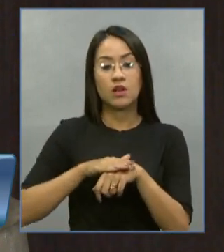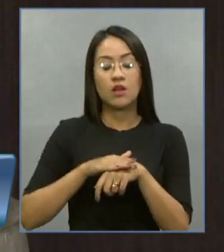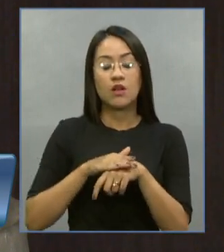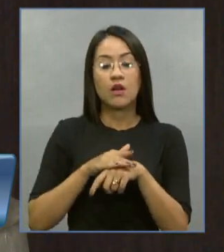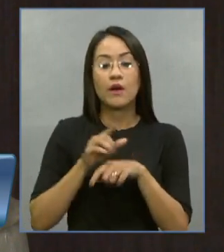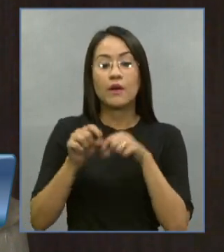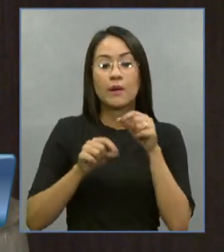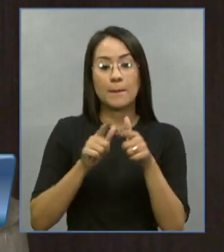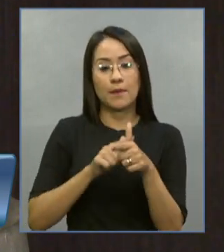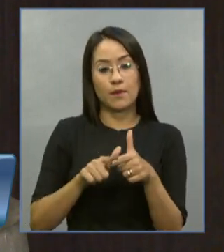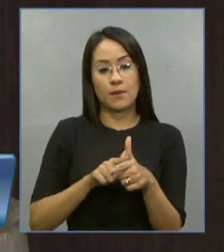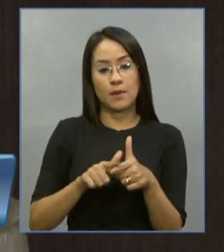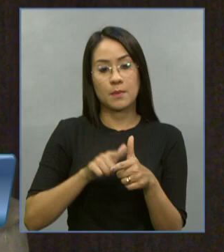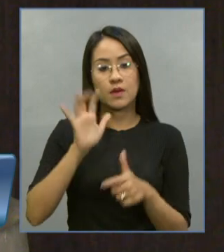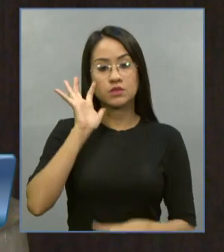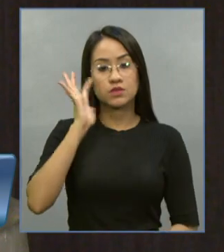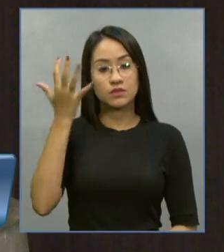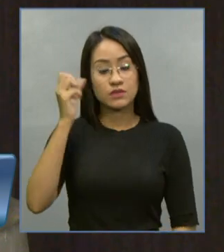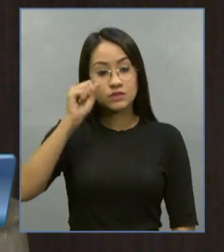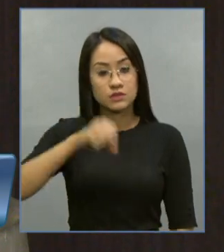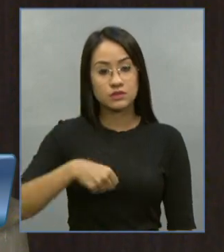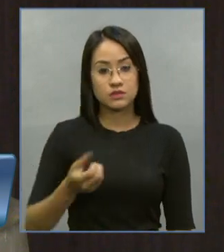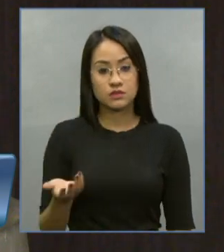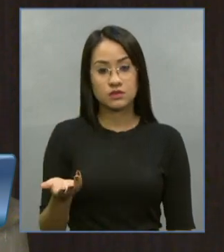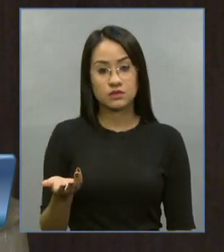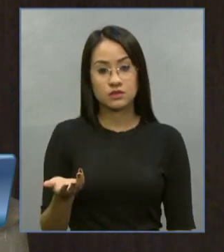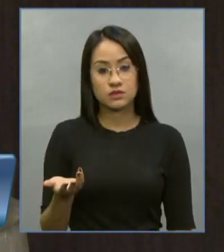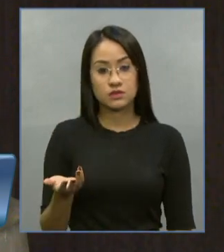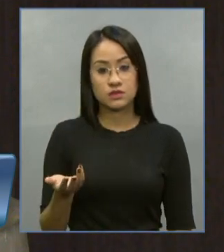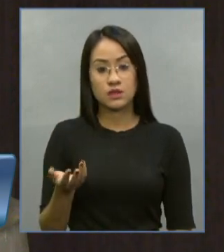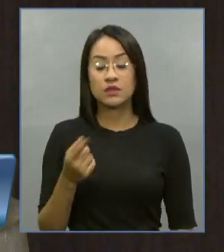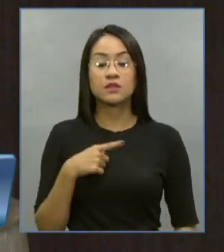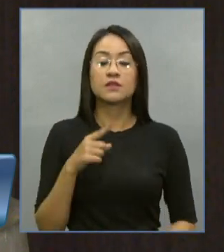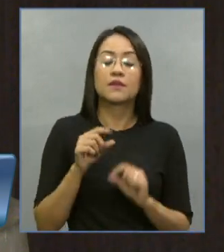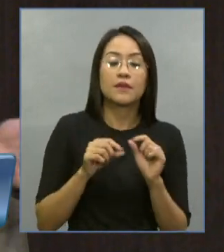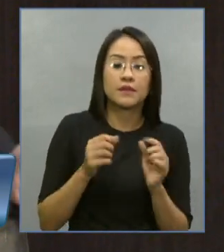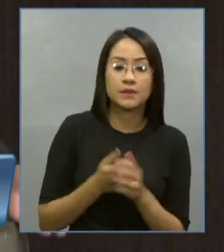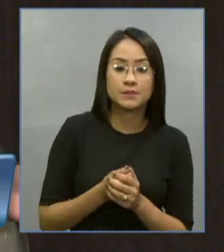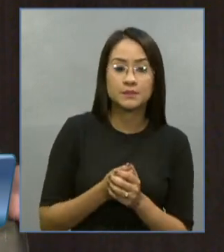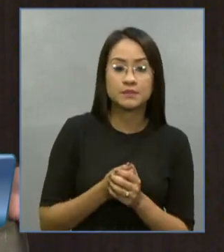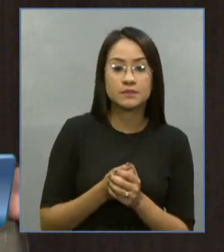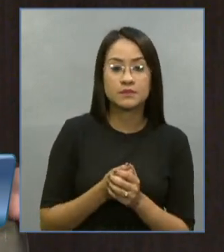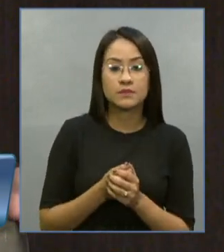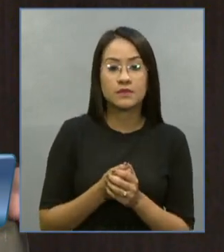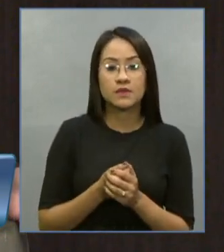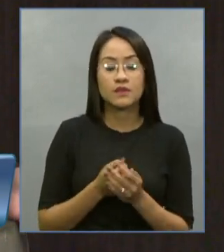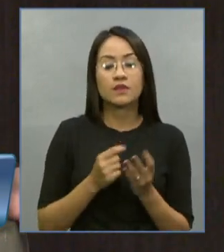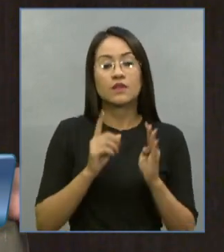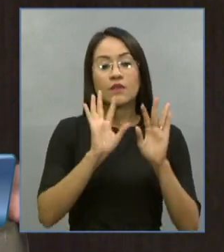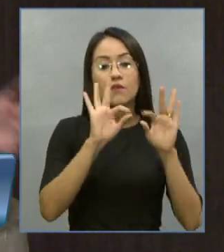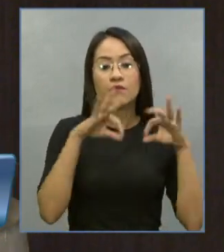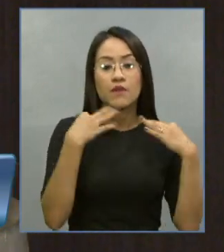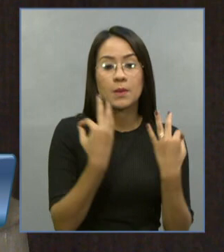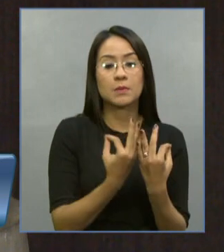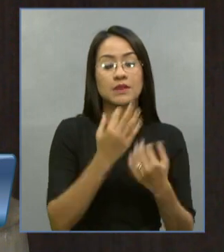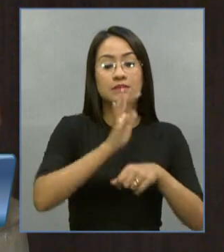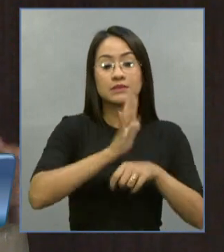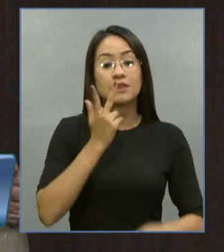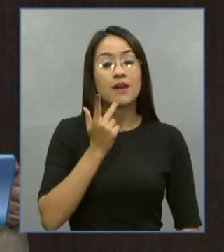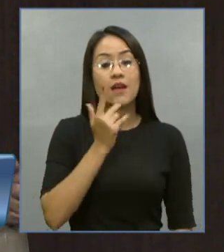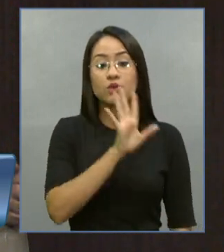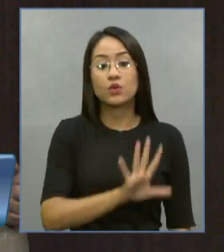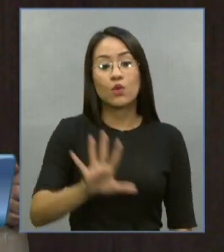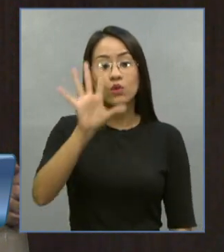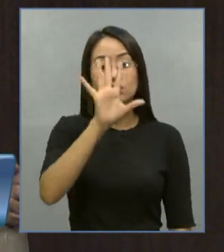antecipe ao problema. O problema está instalado e o que está se vendo, portanto, é isso. Famílias do Ceará inteiro que